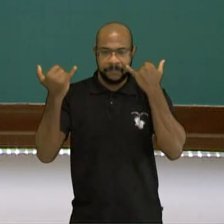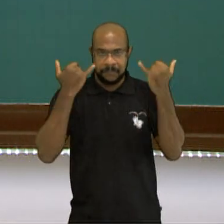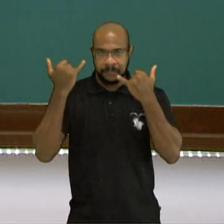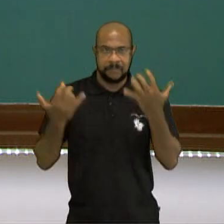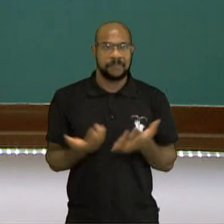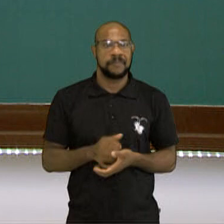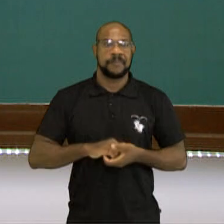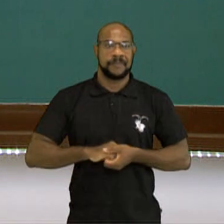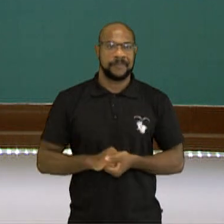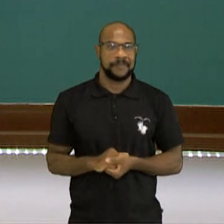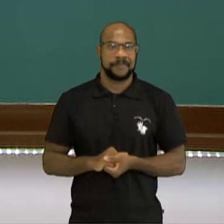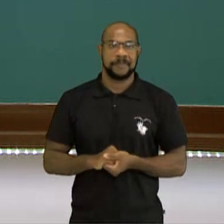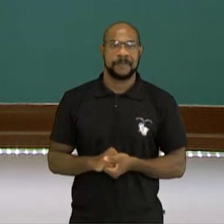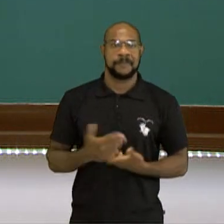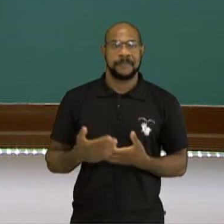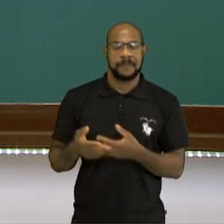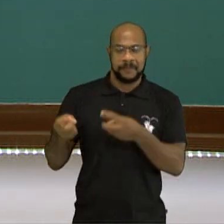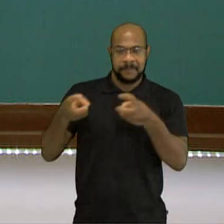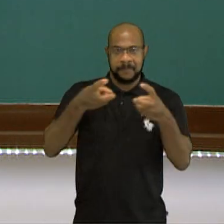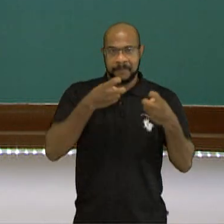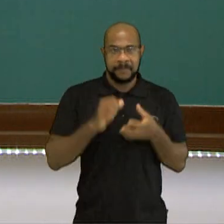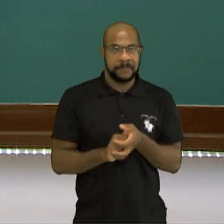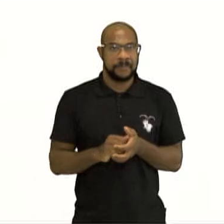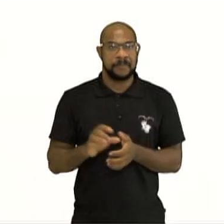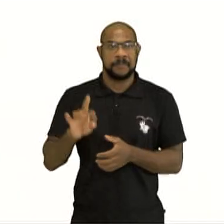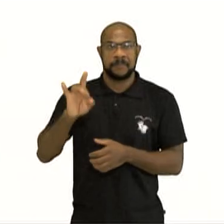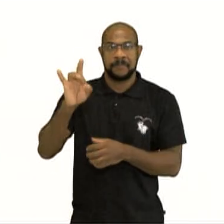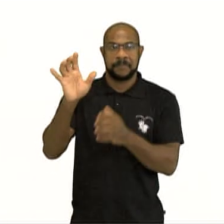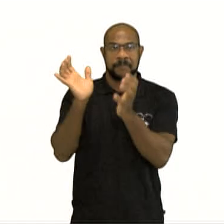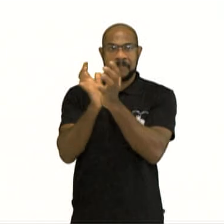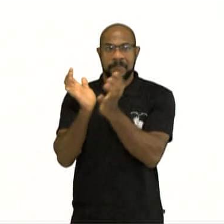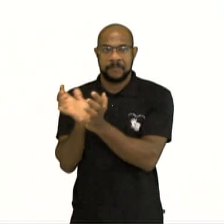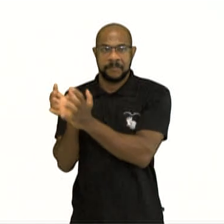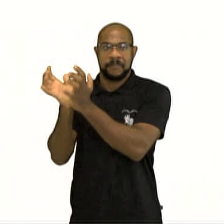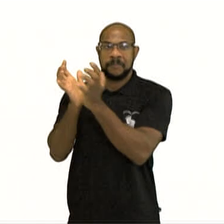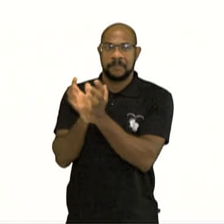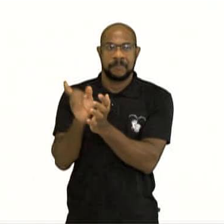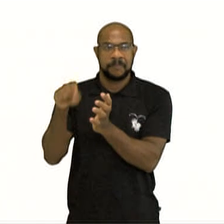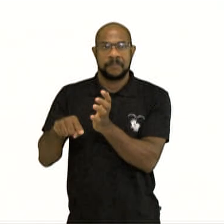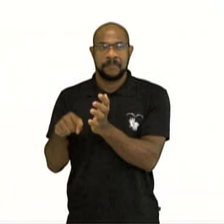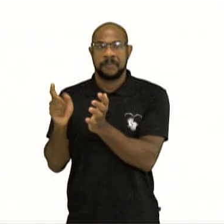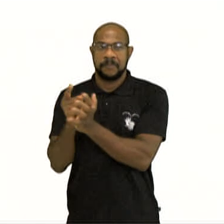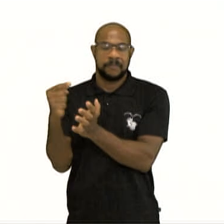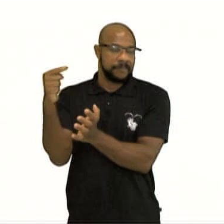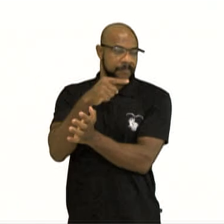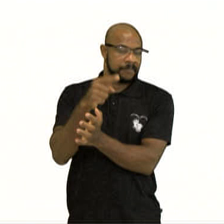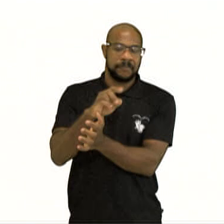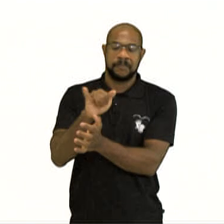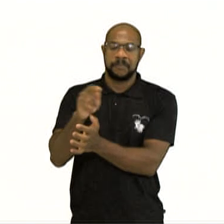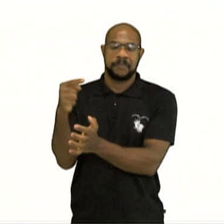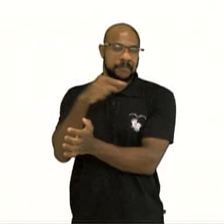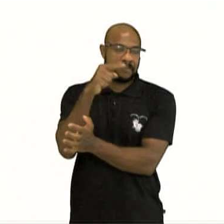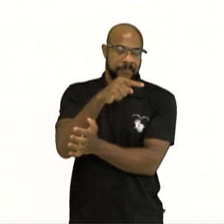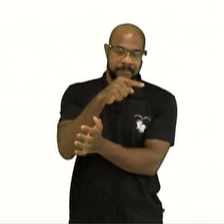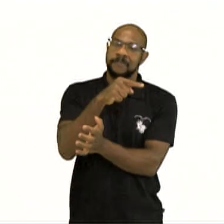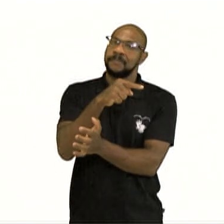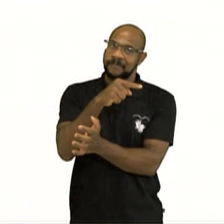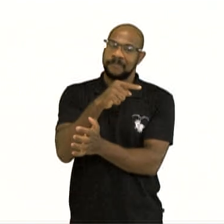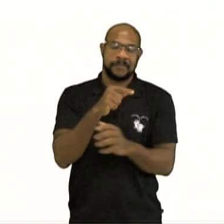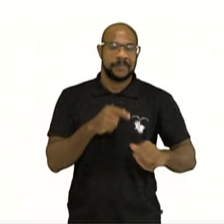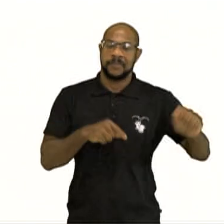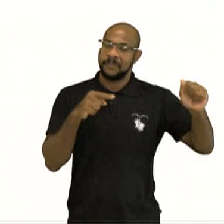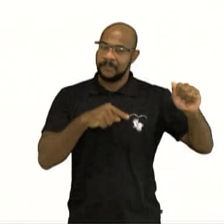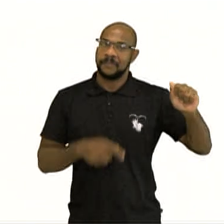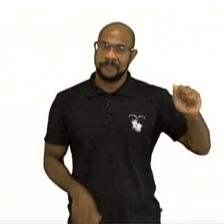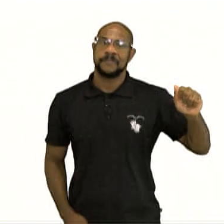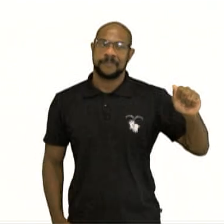sobrejetora. Note que cada elemento do conjunto B é imagem do elemento do conjunto A. Logo, o conjunto imagem